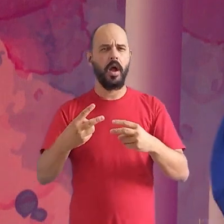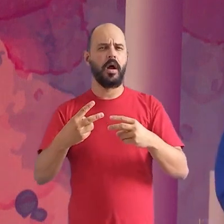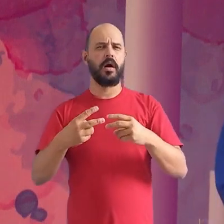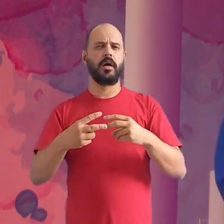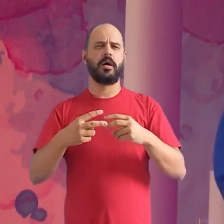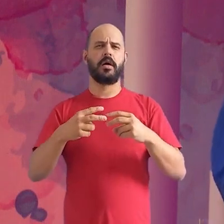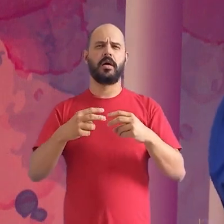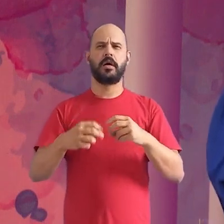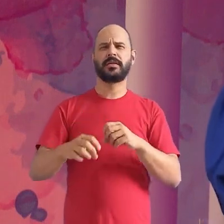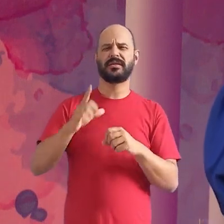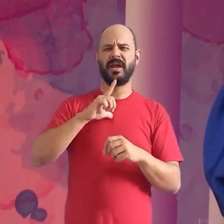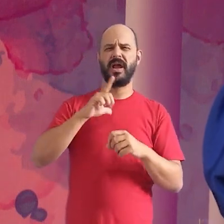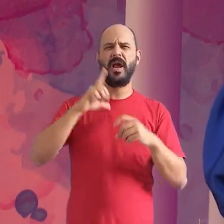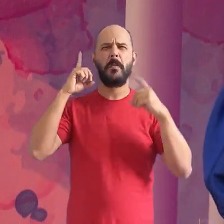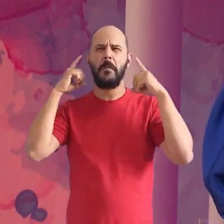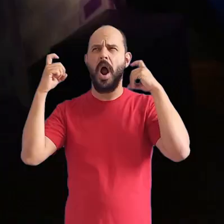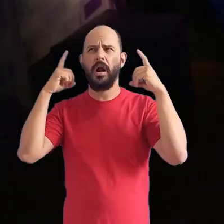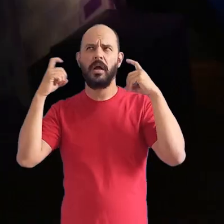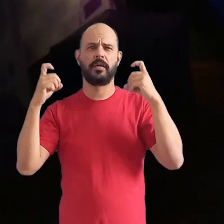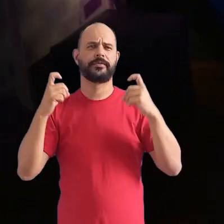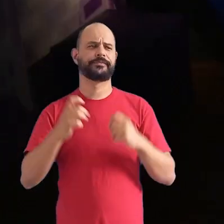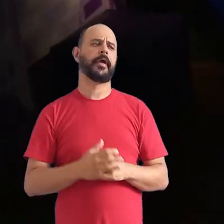assustadores.